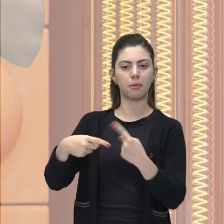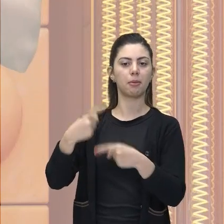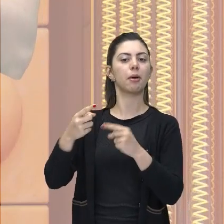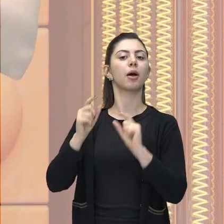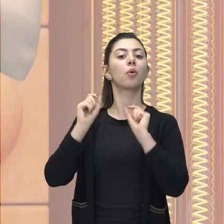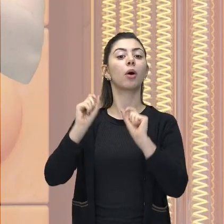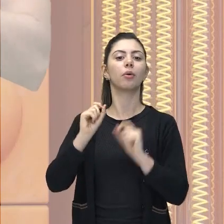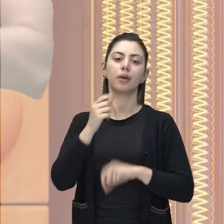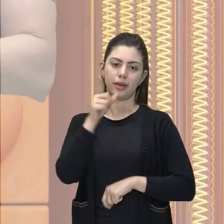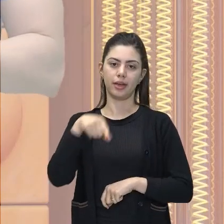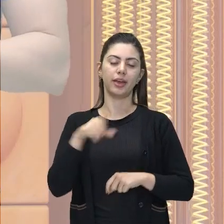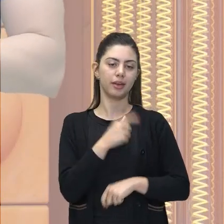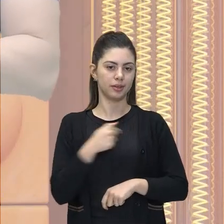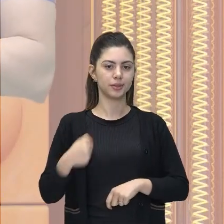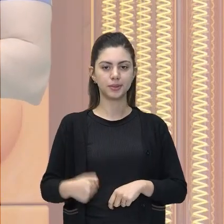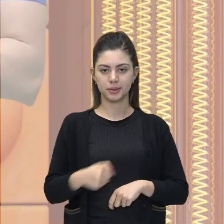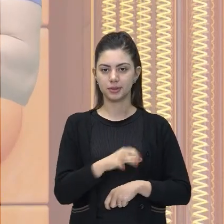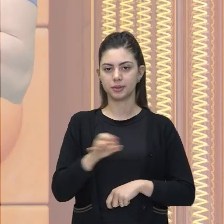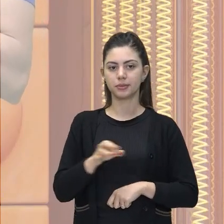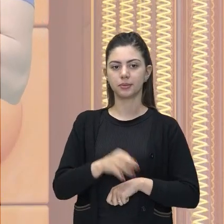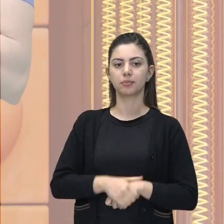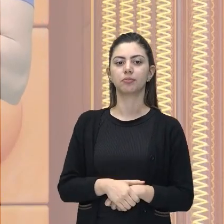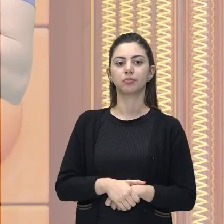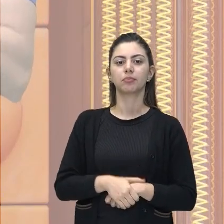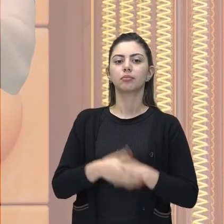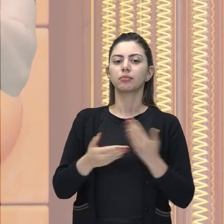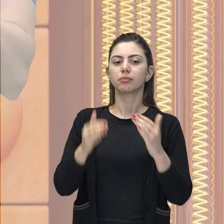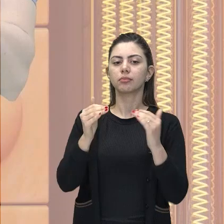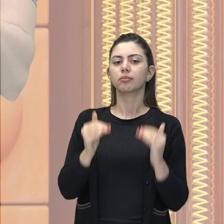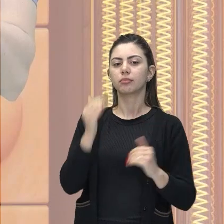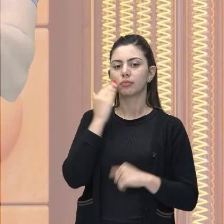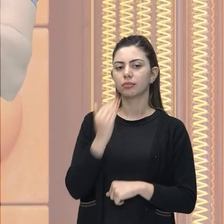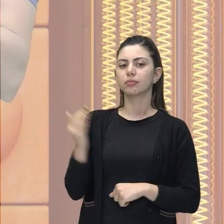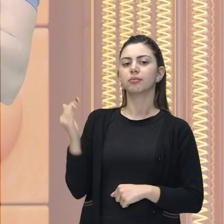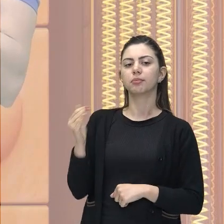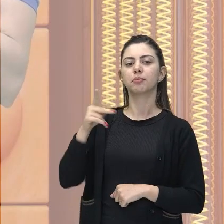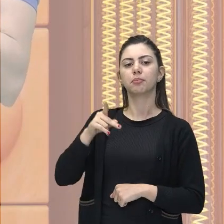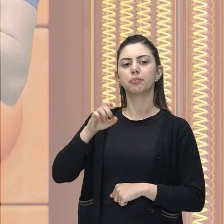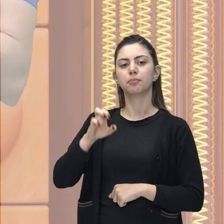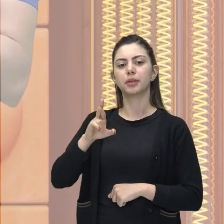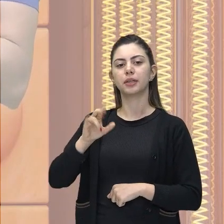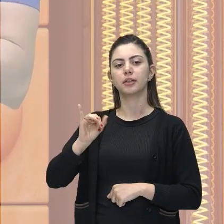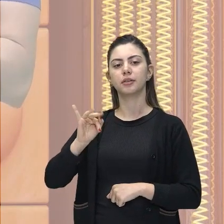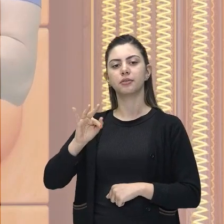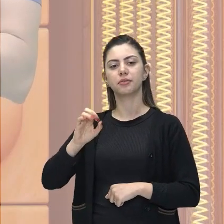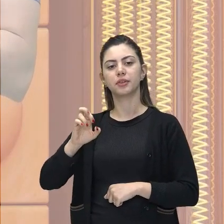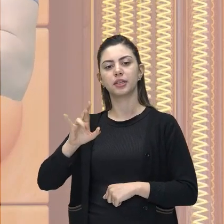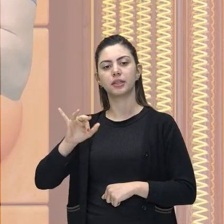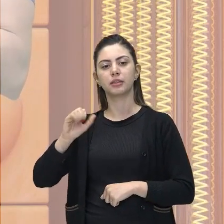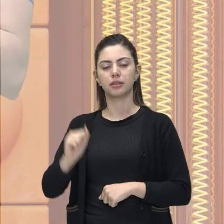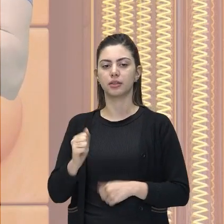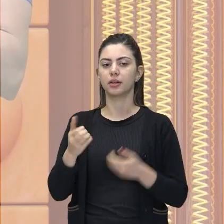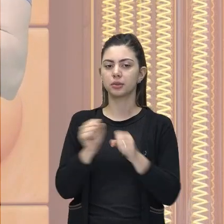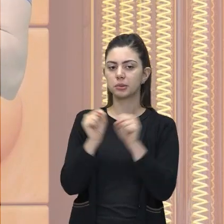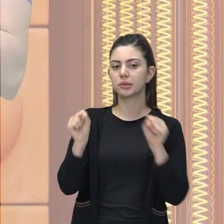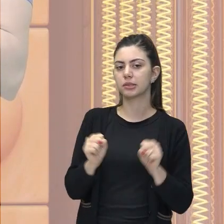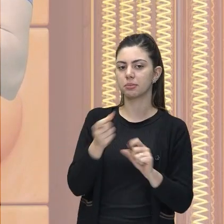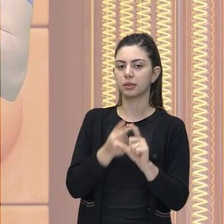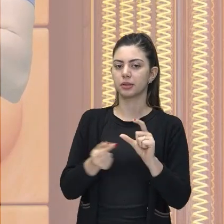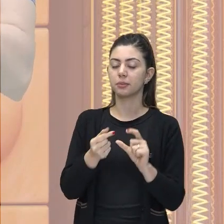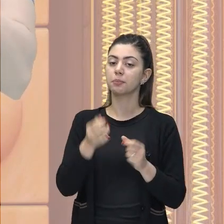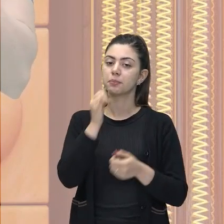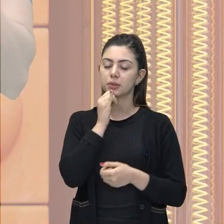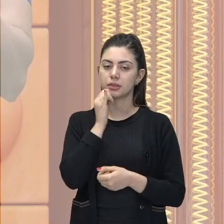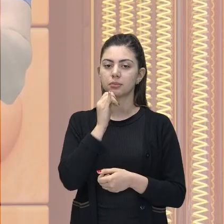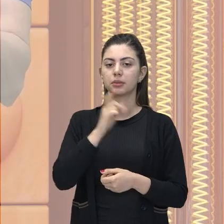internacional. A China, tá? Periferia do sistema capitalista na sua fase informacional. Bem, a gente tem ali